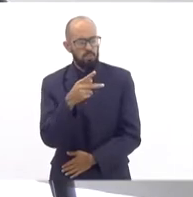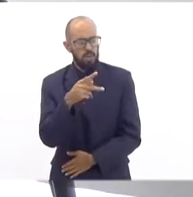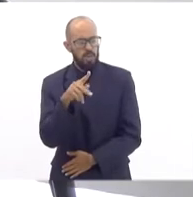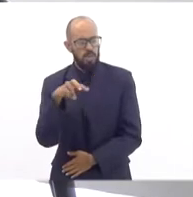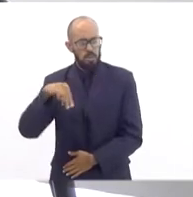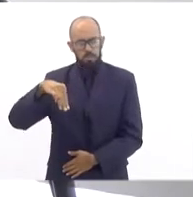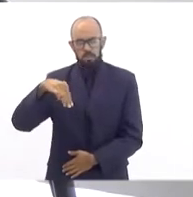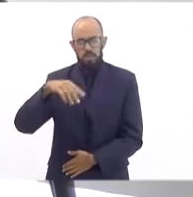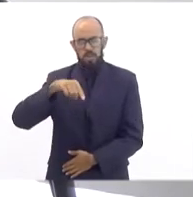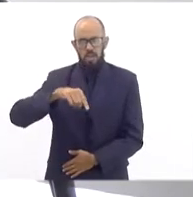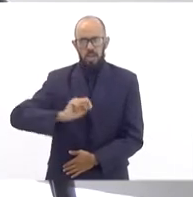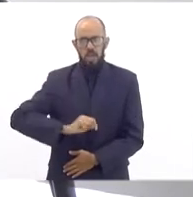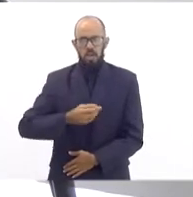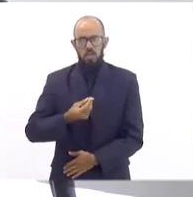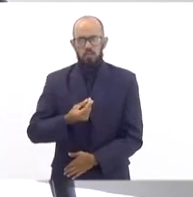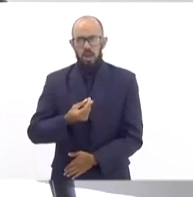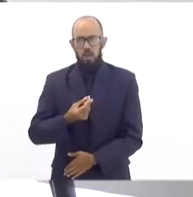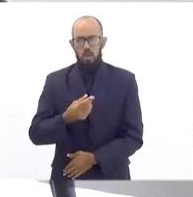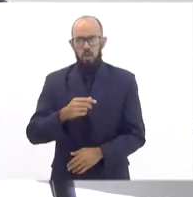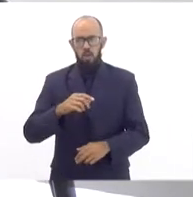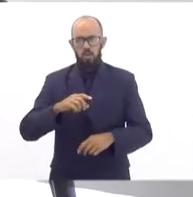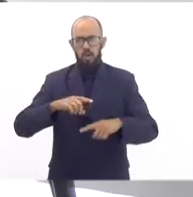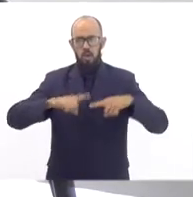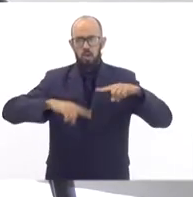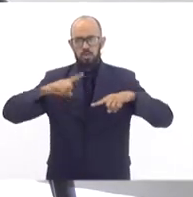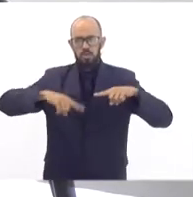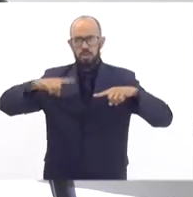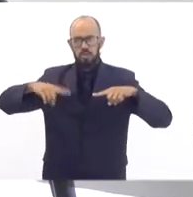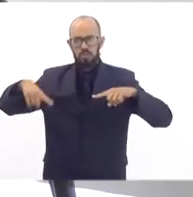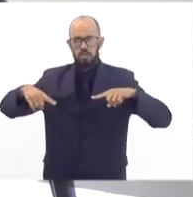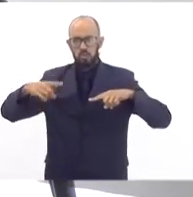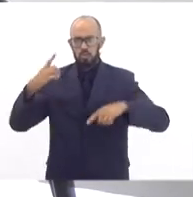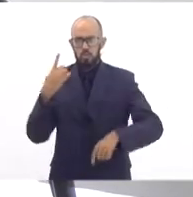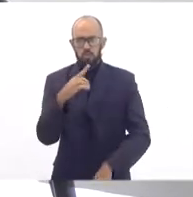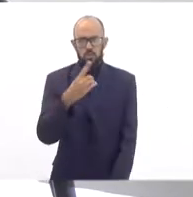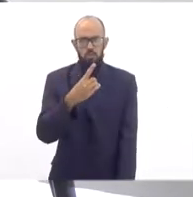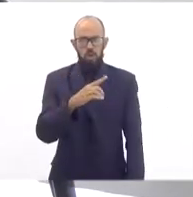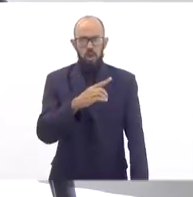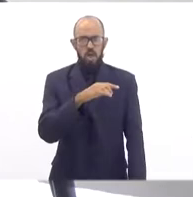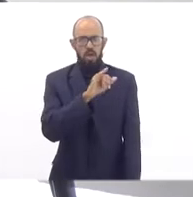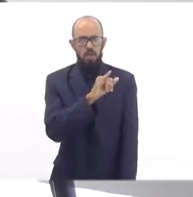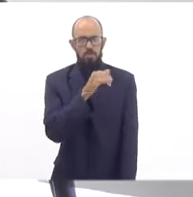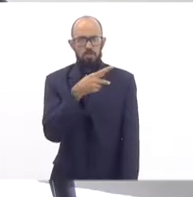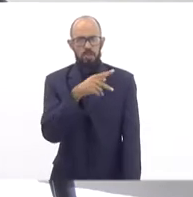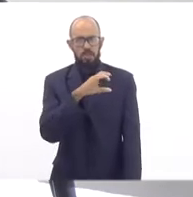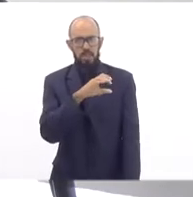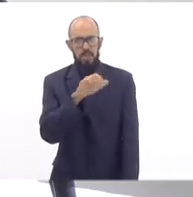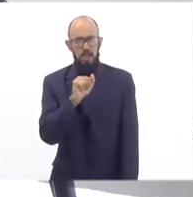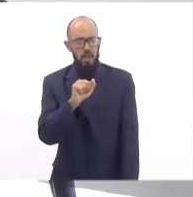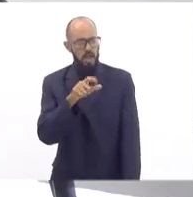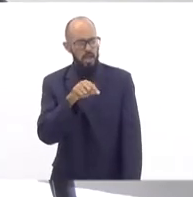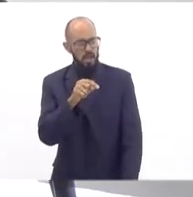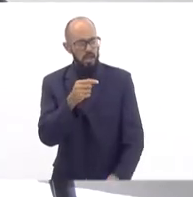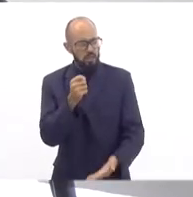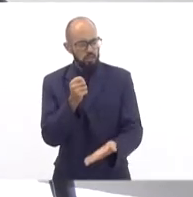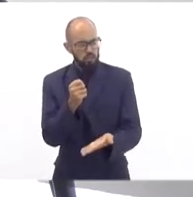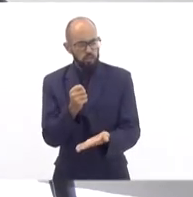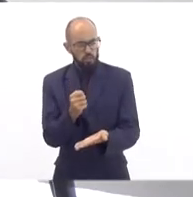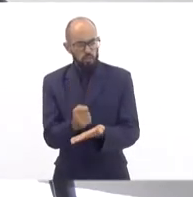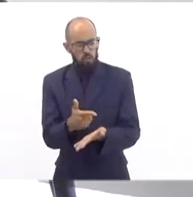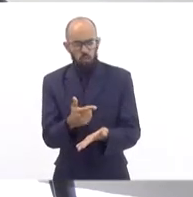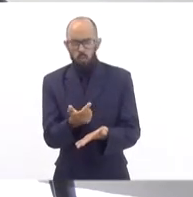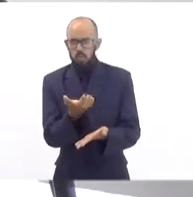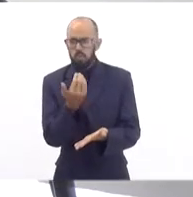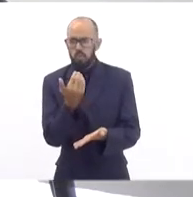indexador vinculado às oscilações do dólar, né? O IPCA mede a inflação de consumo. Isso está na pauta do processo